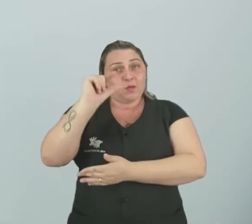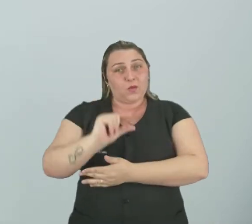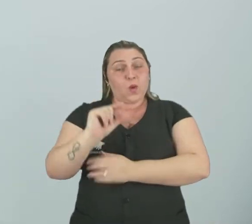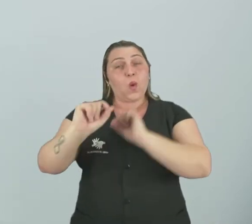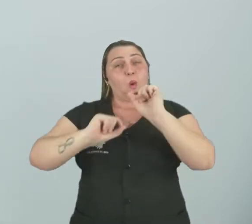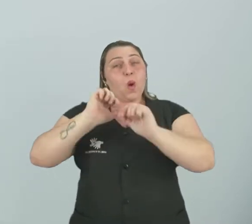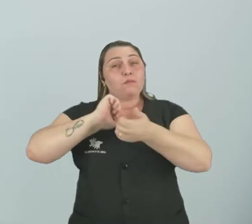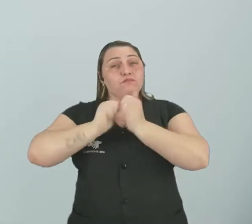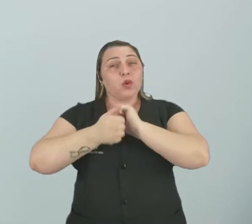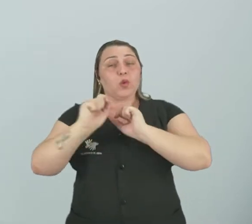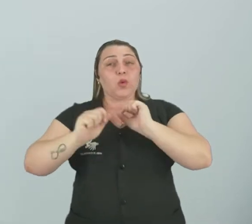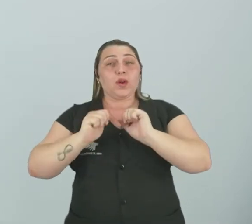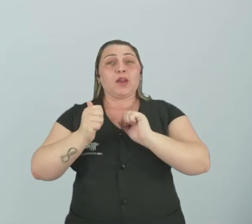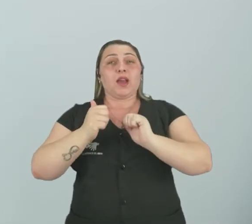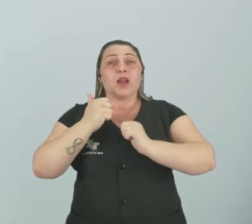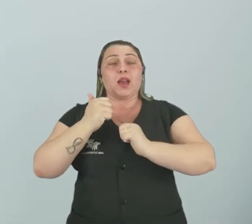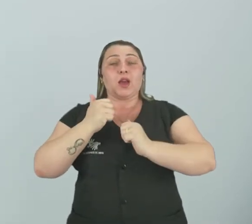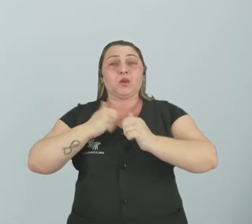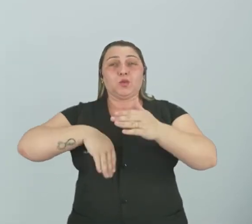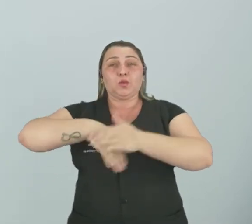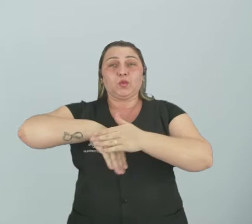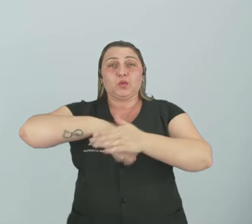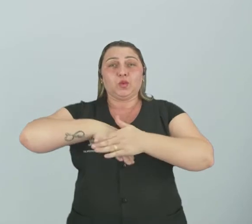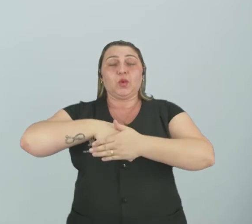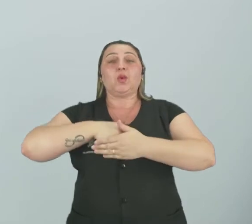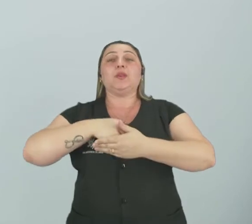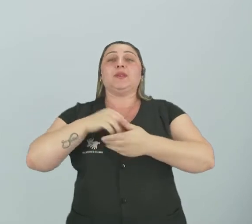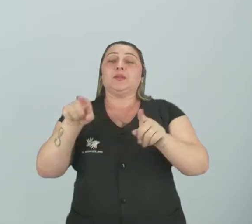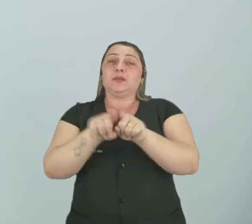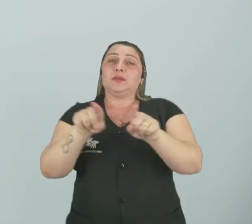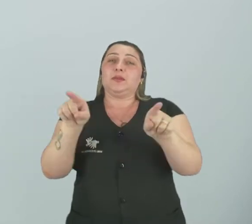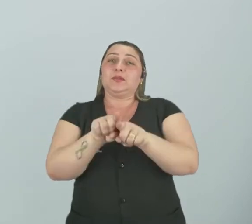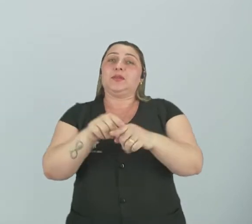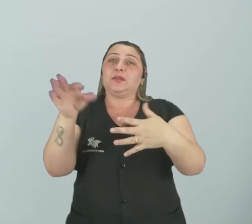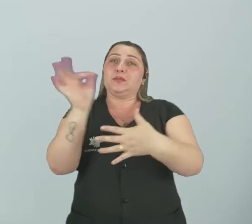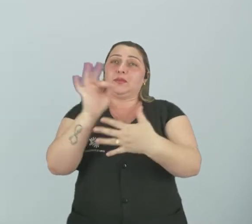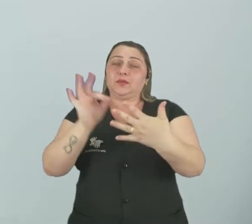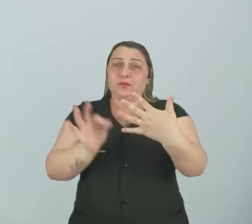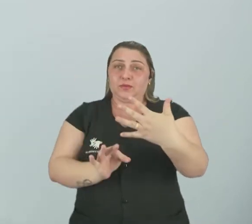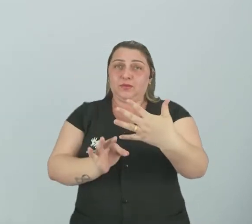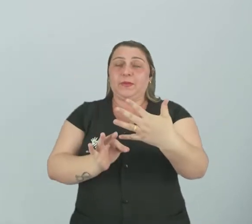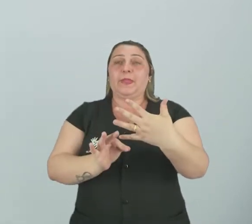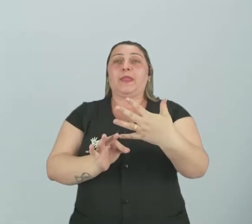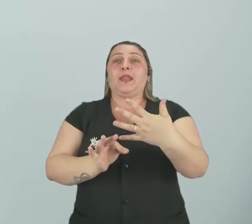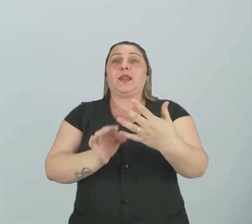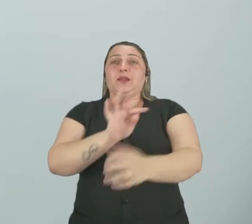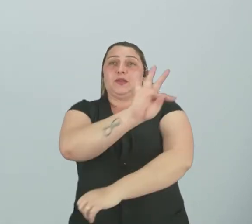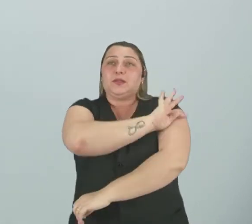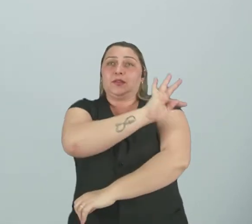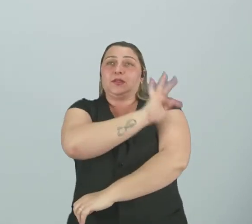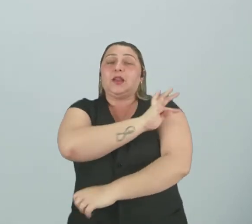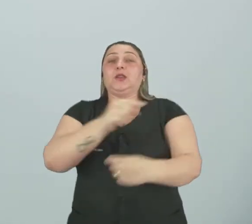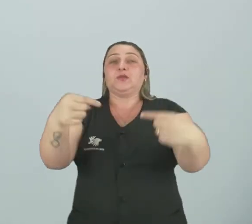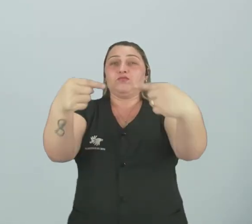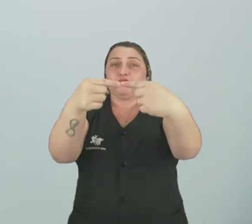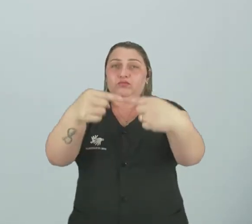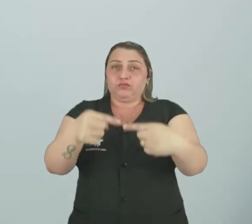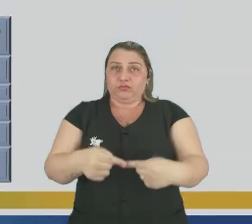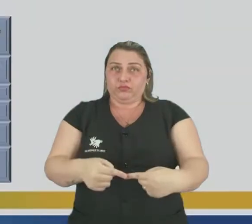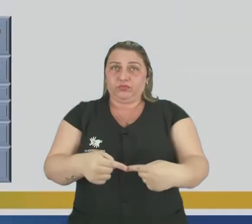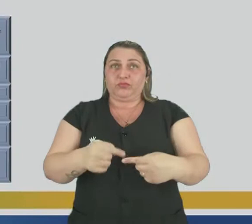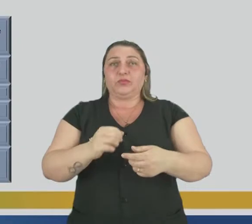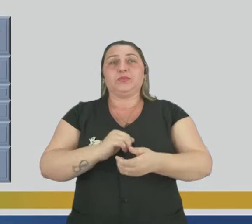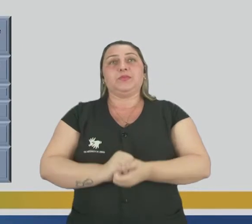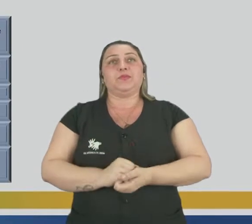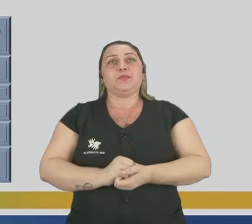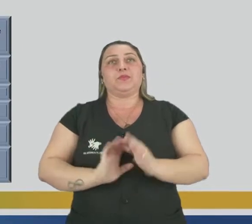é esporte, o que é jogo, e entrar um pouquinho nessa classificação, que são os técnico-combinatórios, né? Vamos